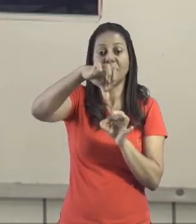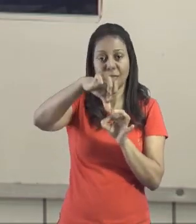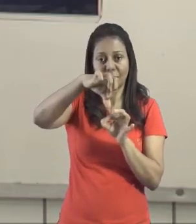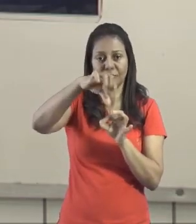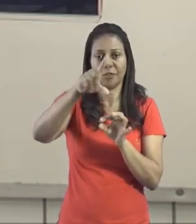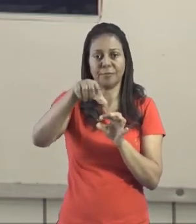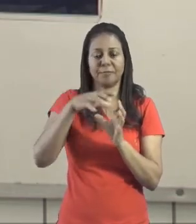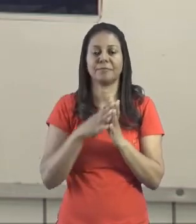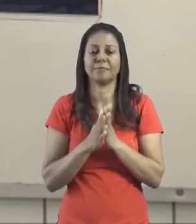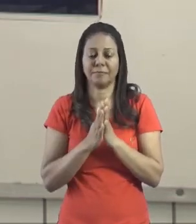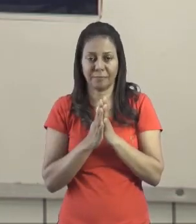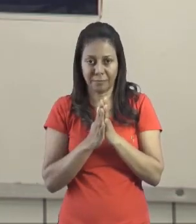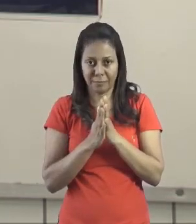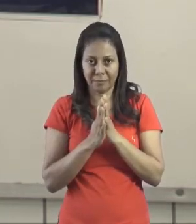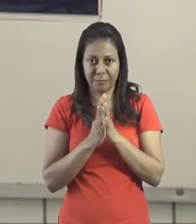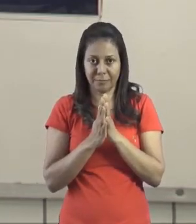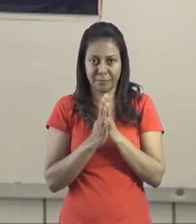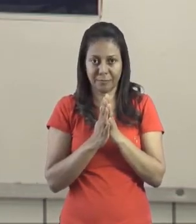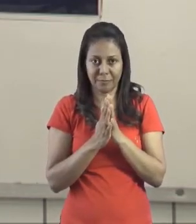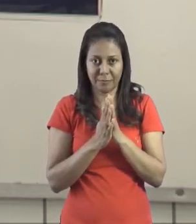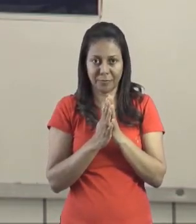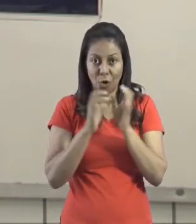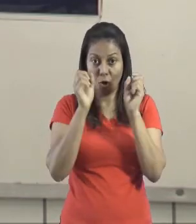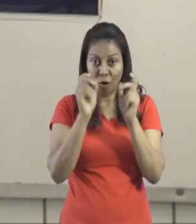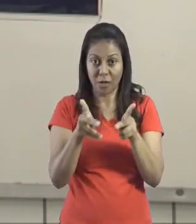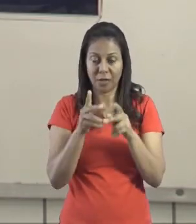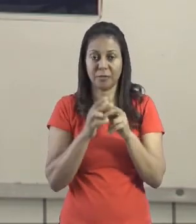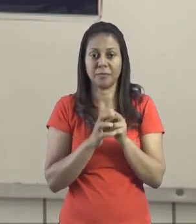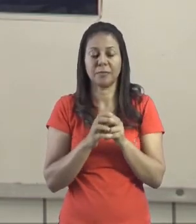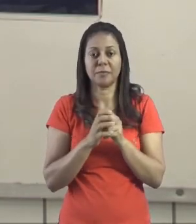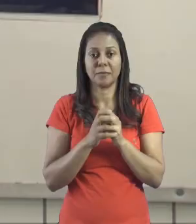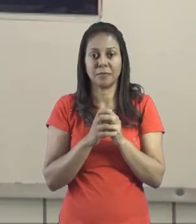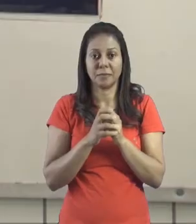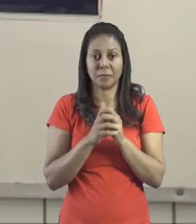estamos apresentando para vocês. Ok?